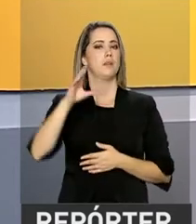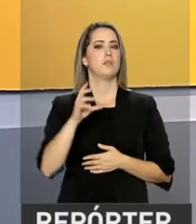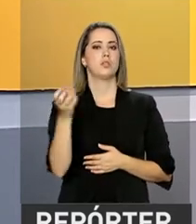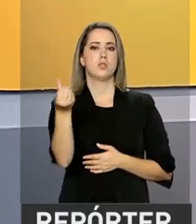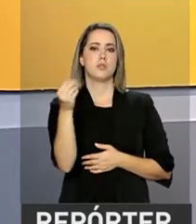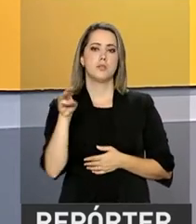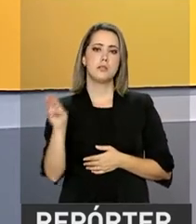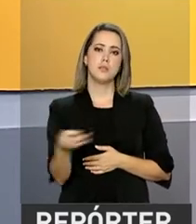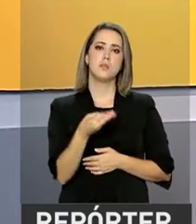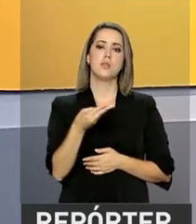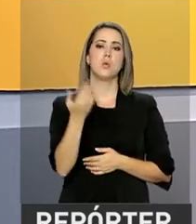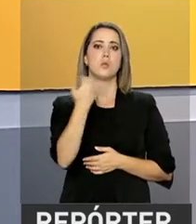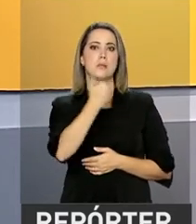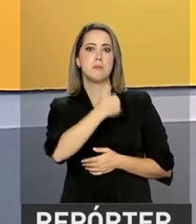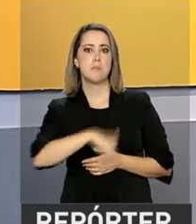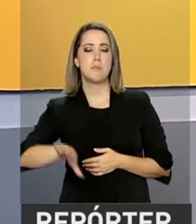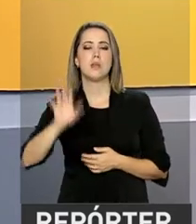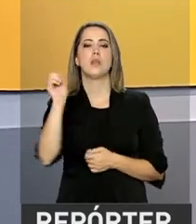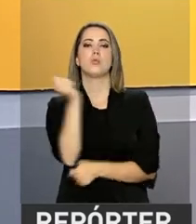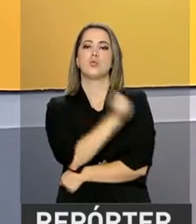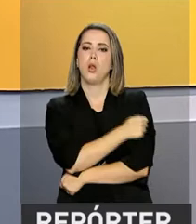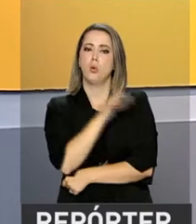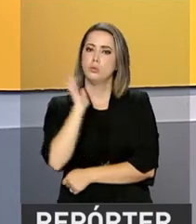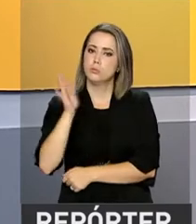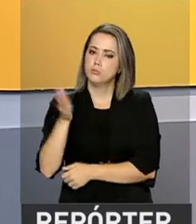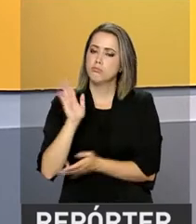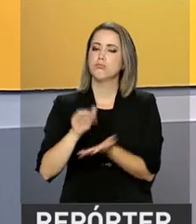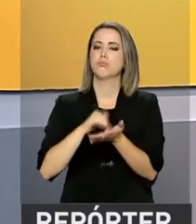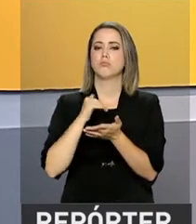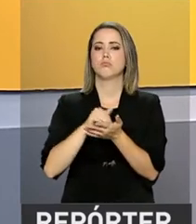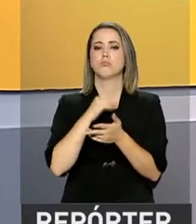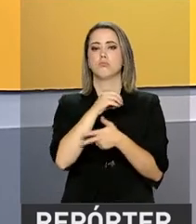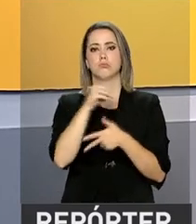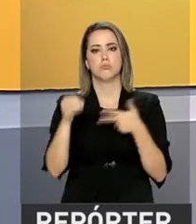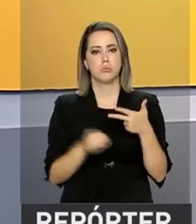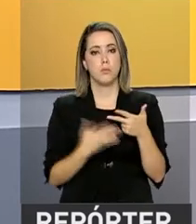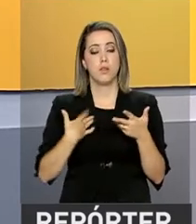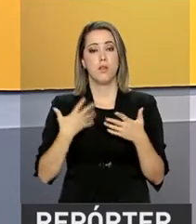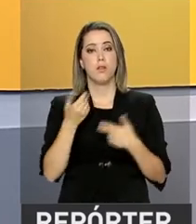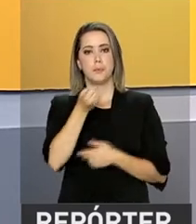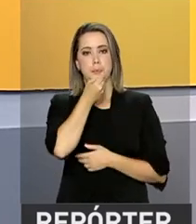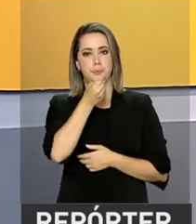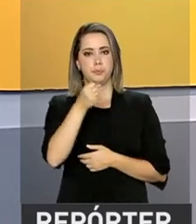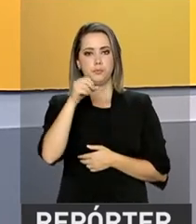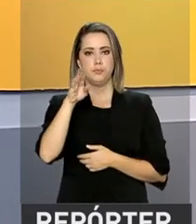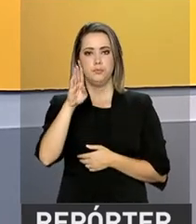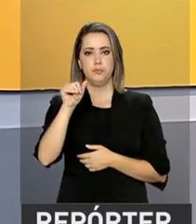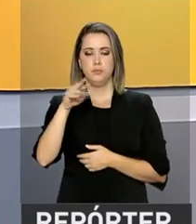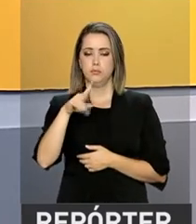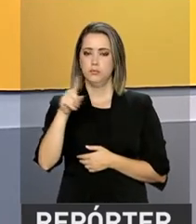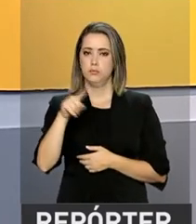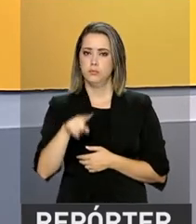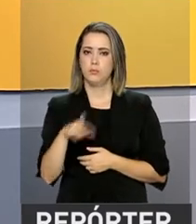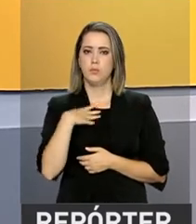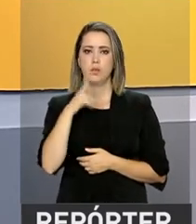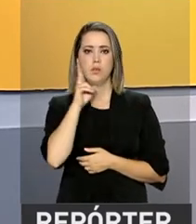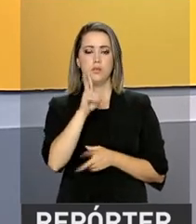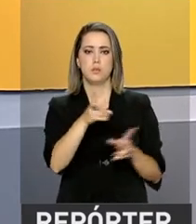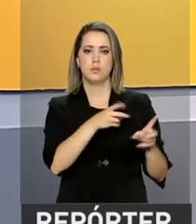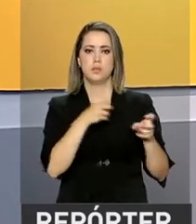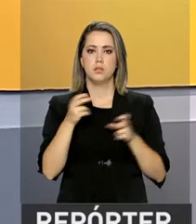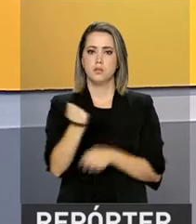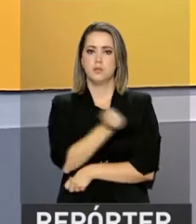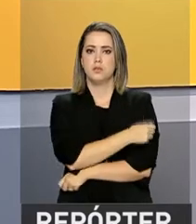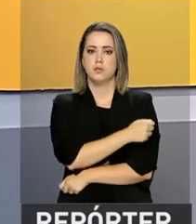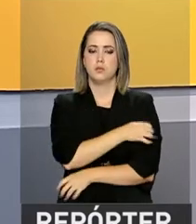de 6 milhões e meio de estudantes já fizeram as inscrições. A repórter Beatriz Amiden foi conferir a expectativa